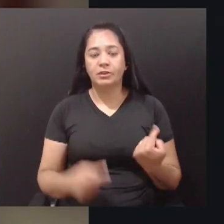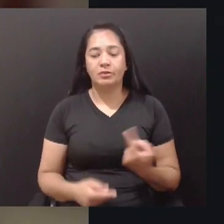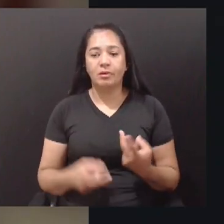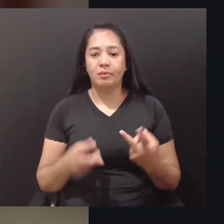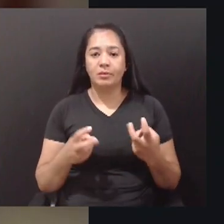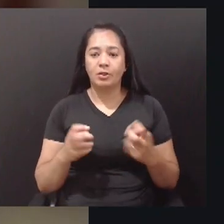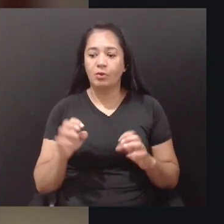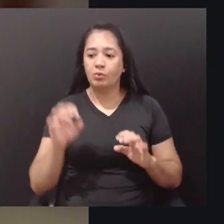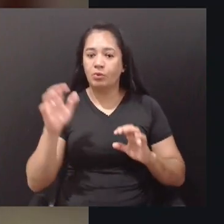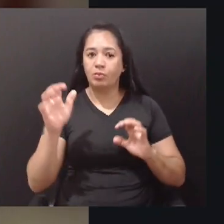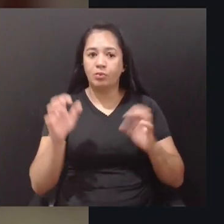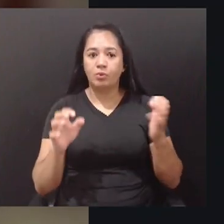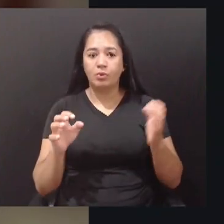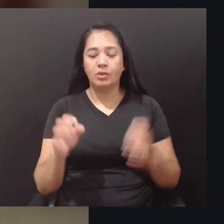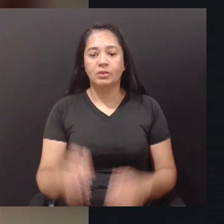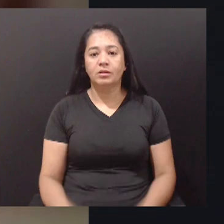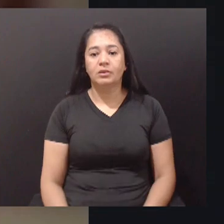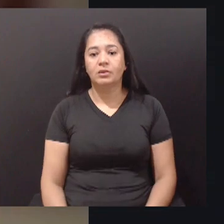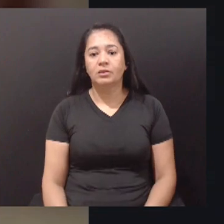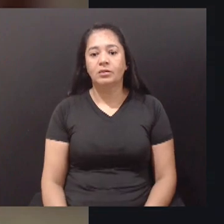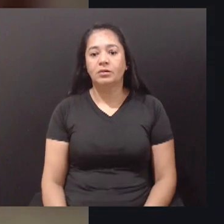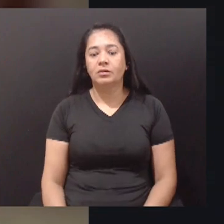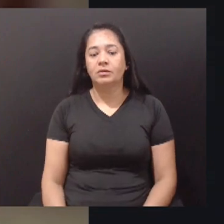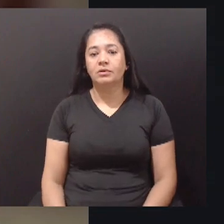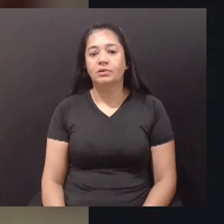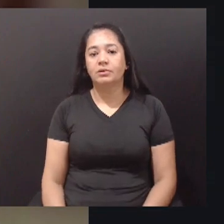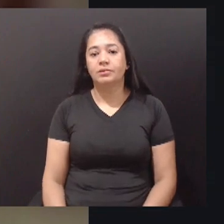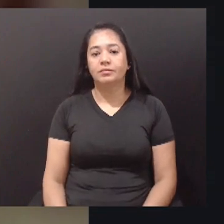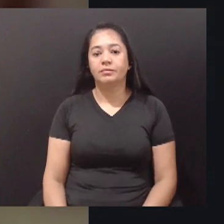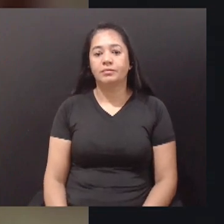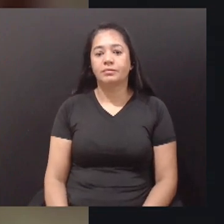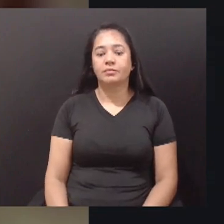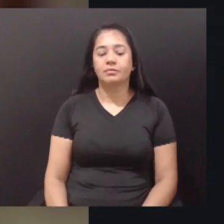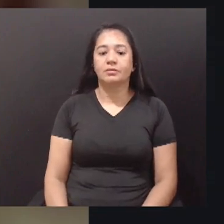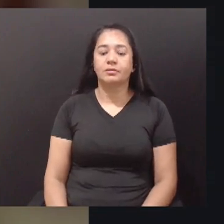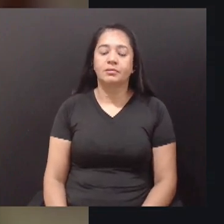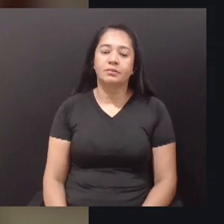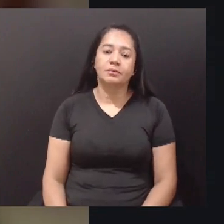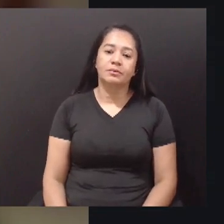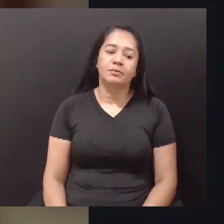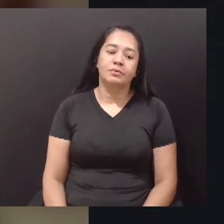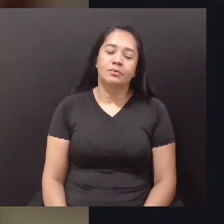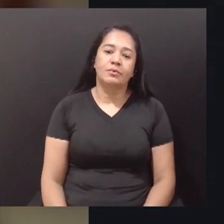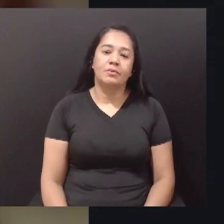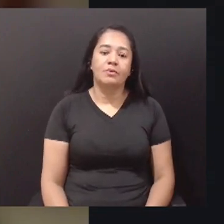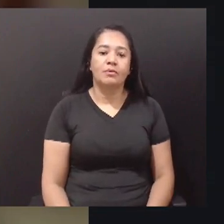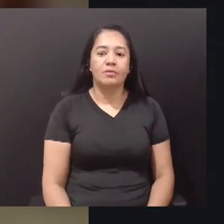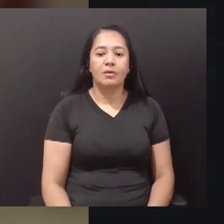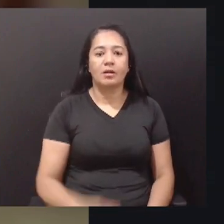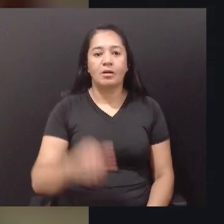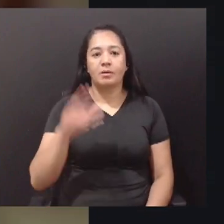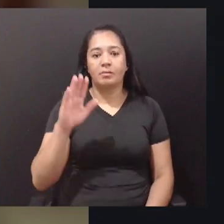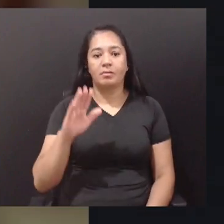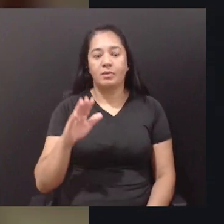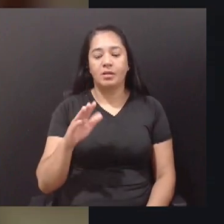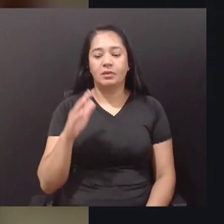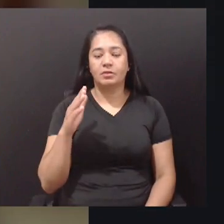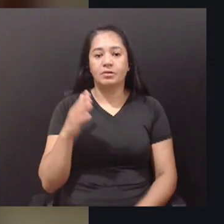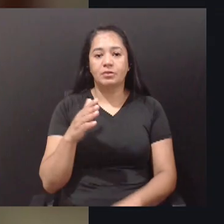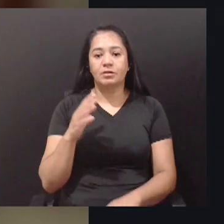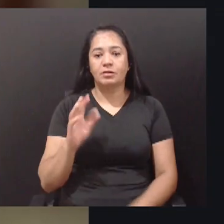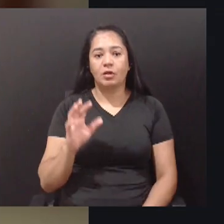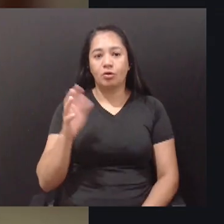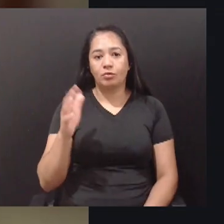eventos extremos, e aí são ondas de calor, ondas de frio estão incluídas, eles estão cada vez mais frequentes e cada vez